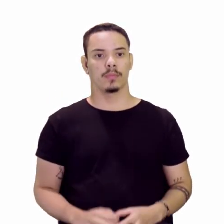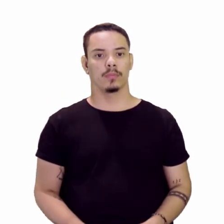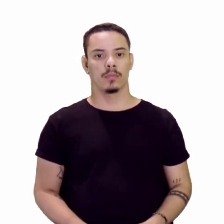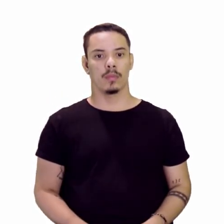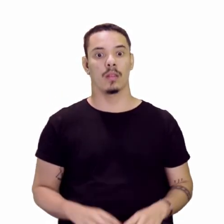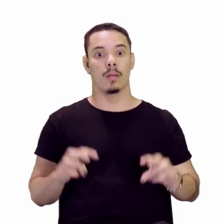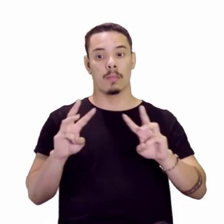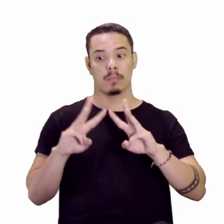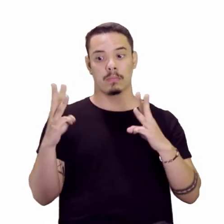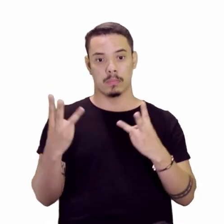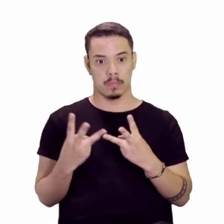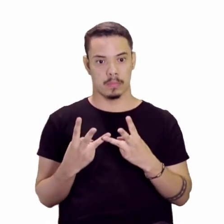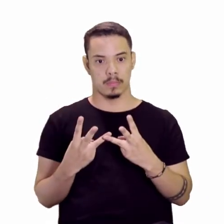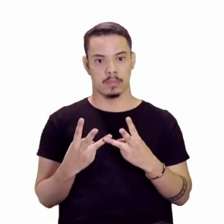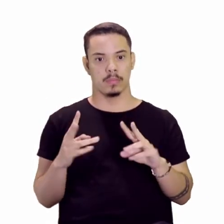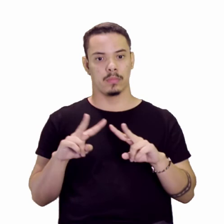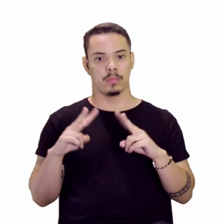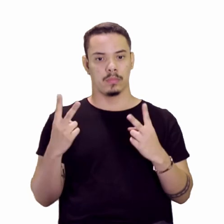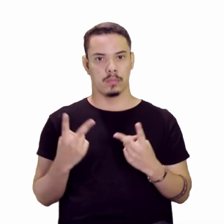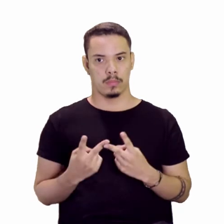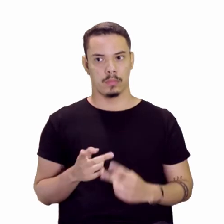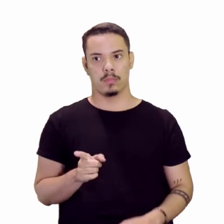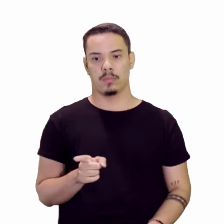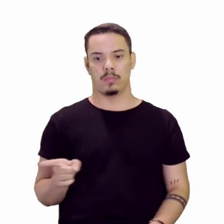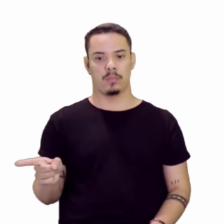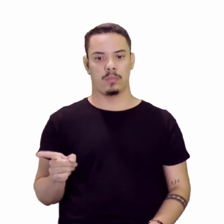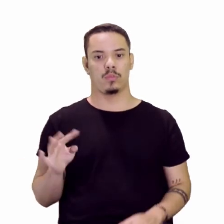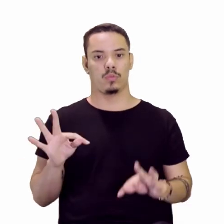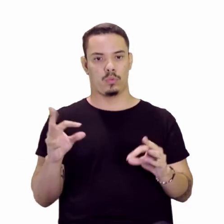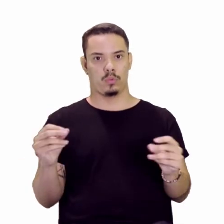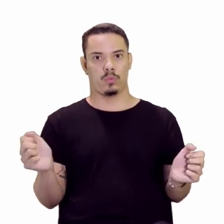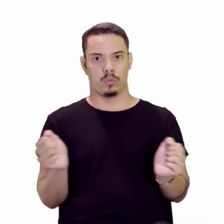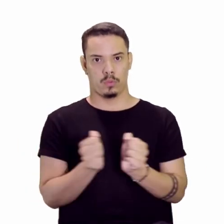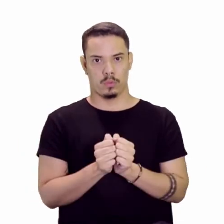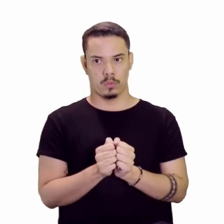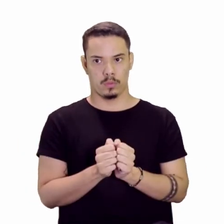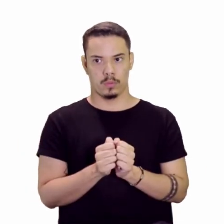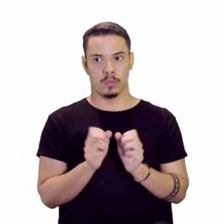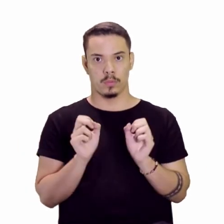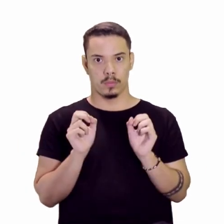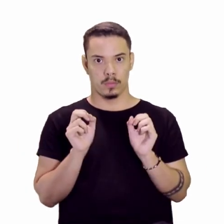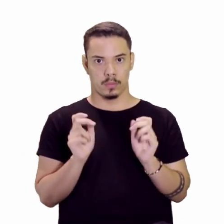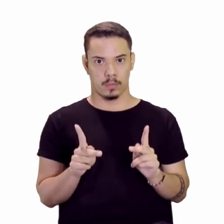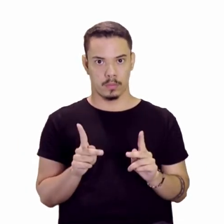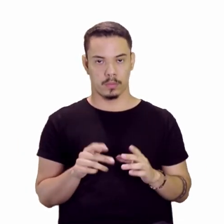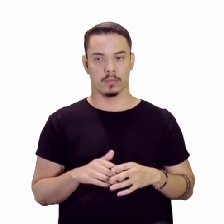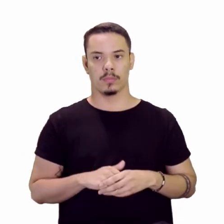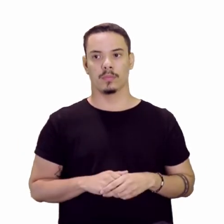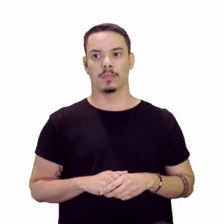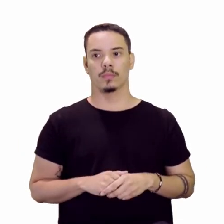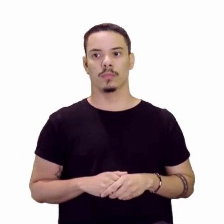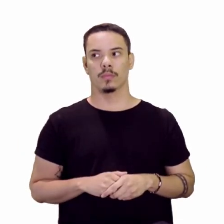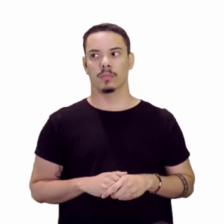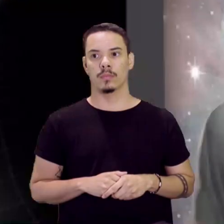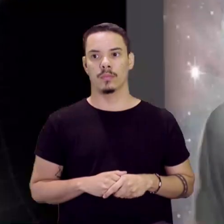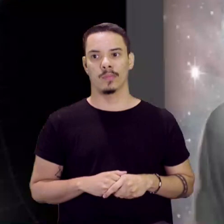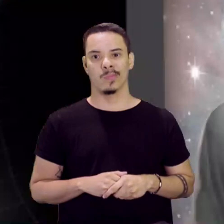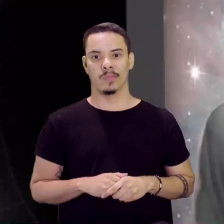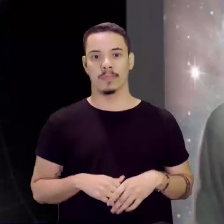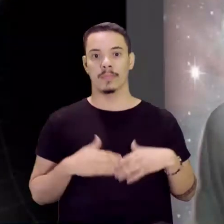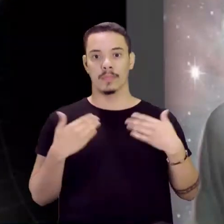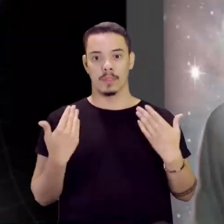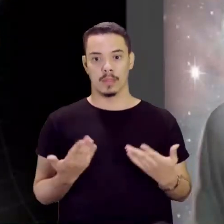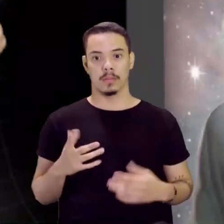massa e volume, 1000zinho. Ficou tudo junto, justamente. Bom, aí, pessoal, olha